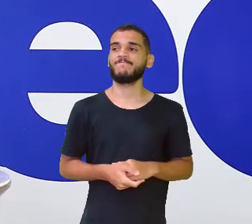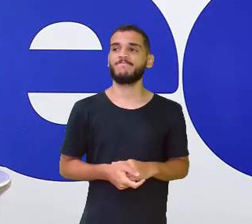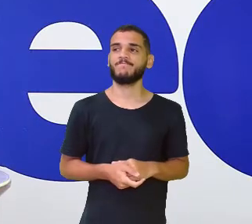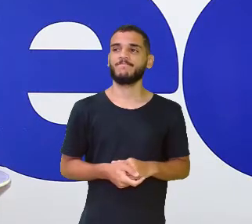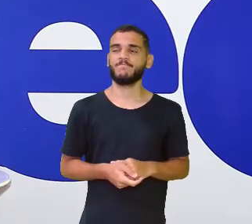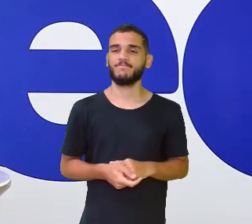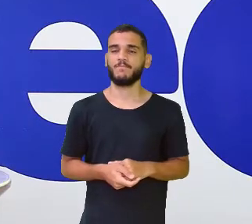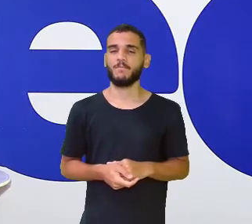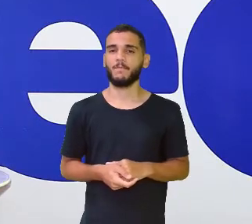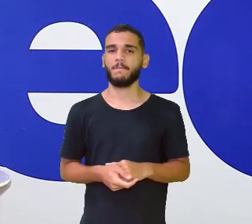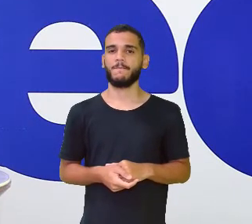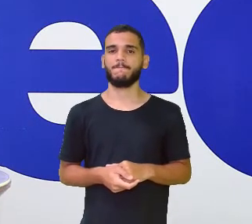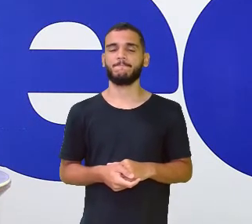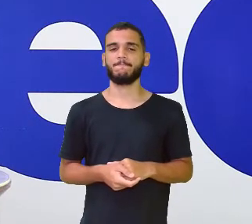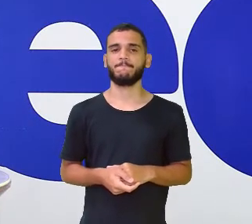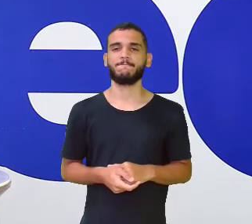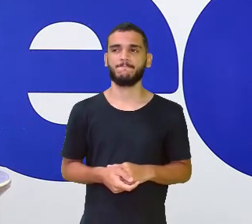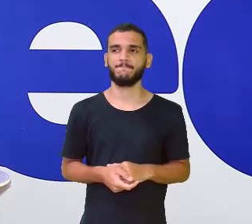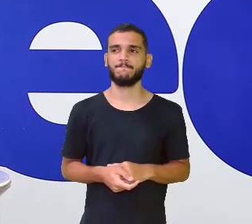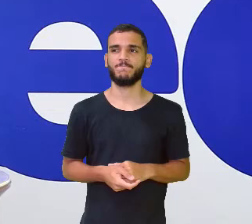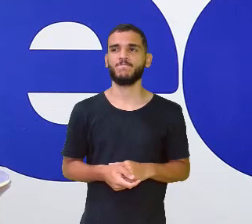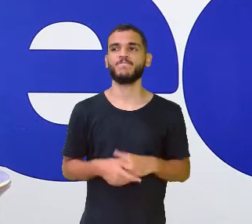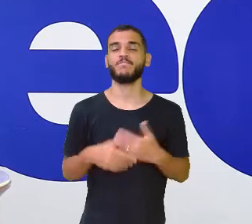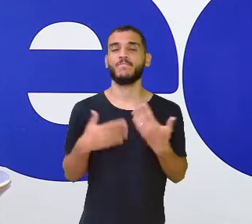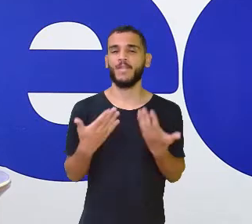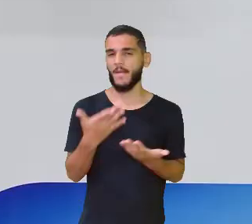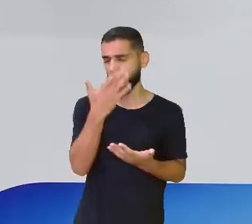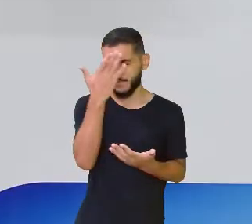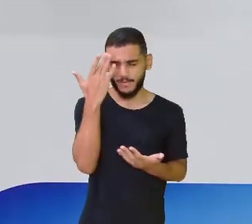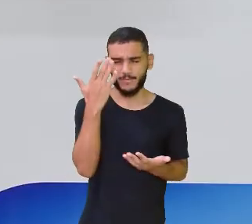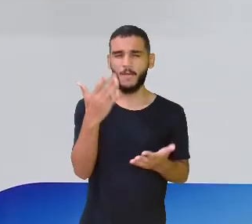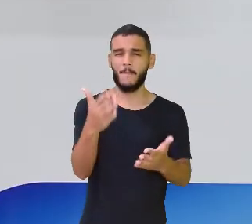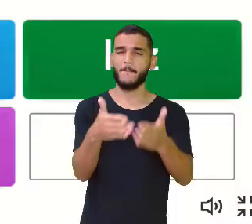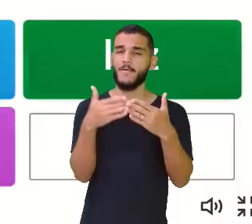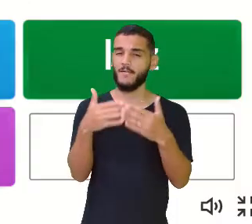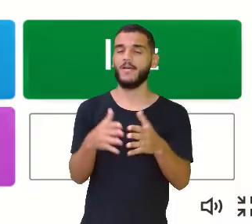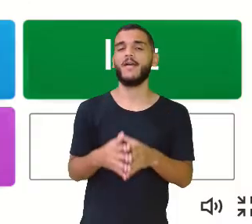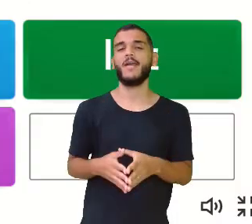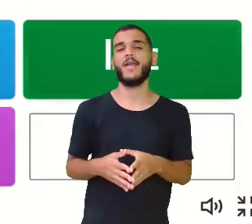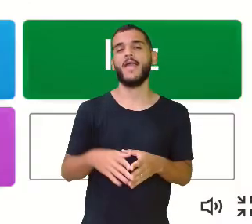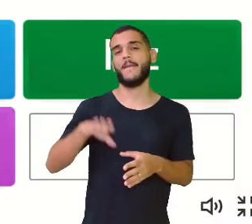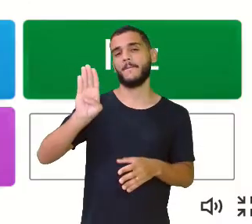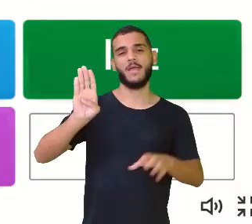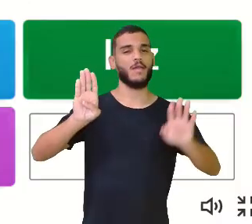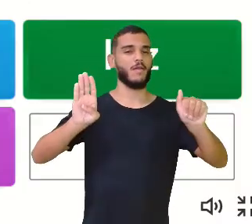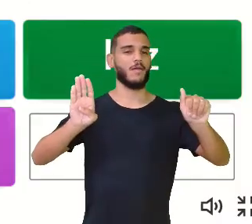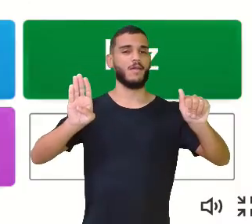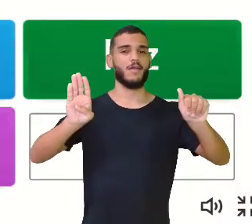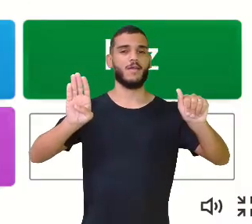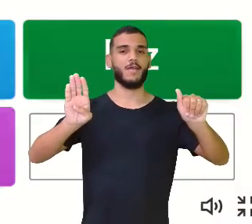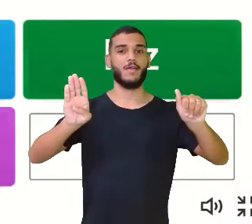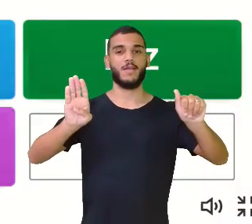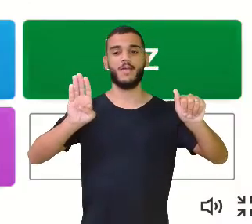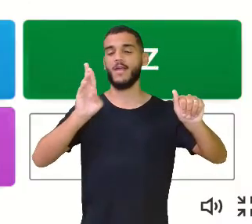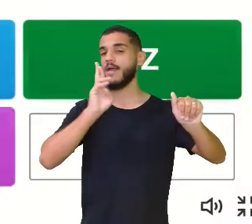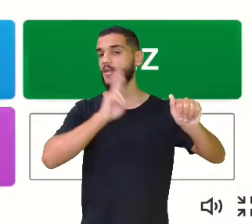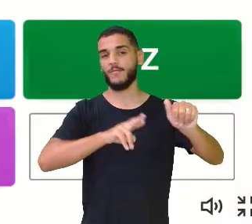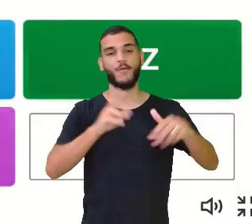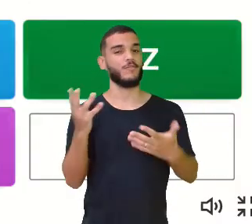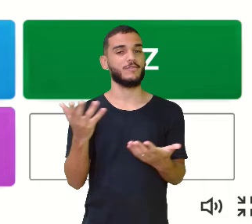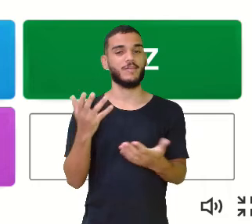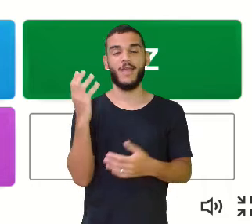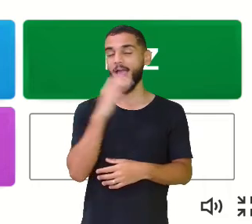Gente, tem vida a água, gente? Por favor, é biótico ou abiótico? Por favor, cadê a